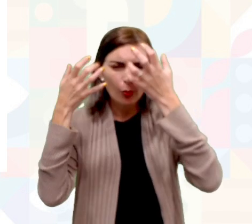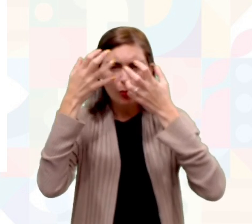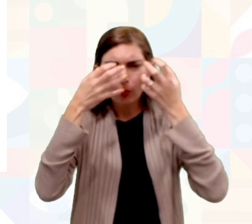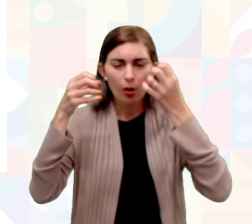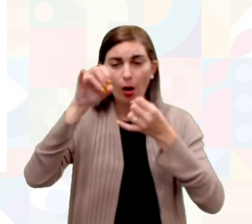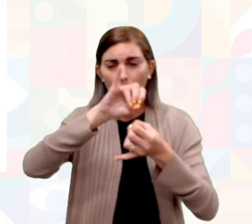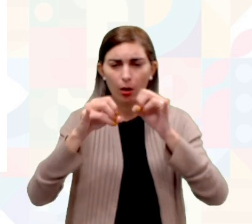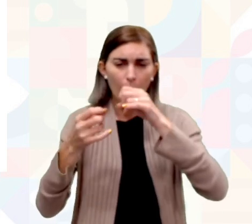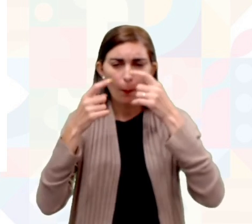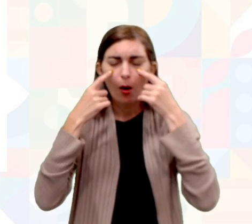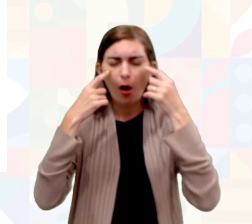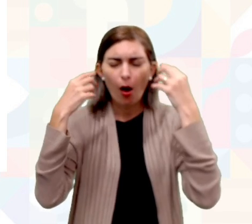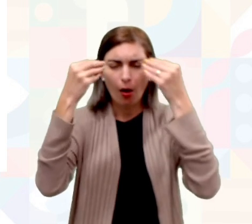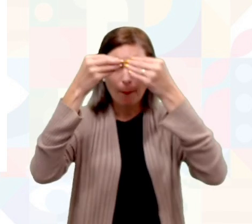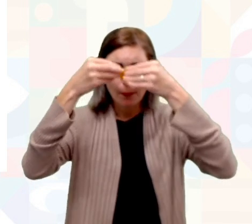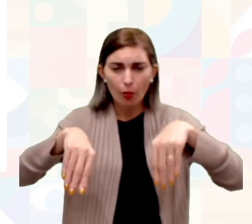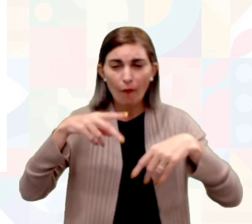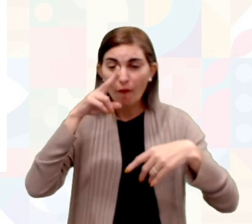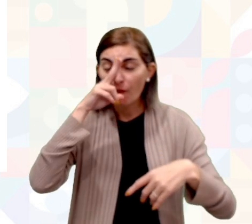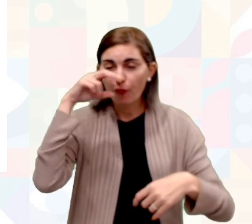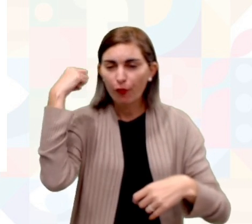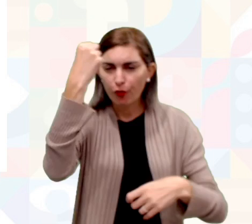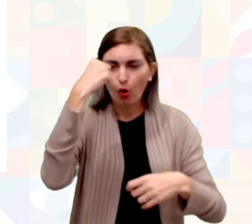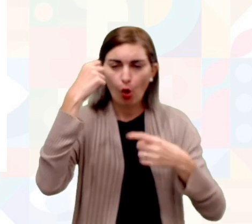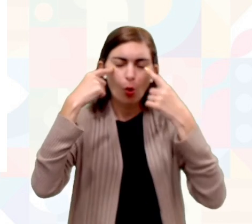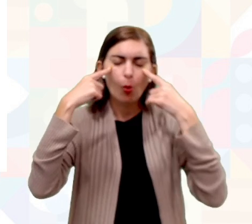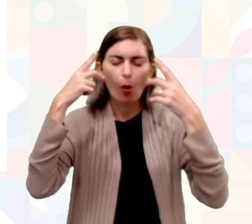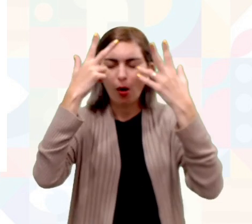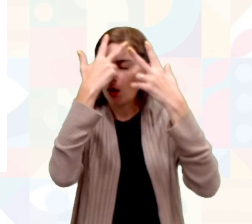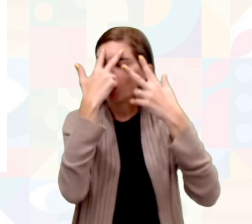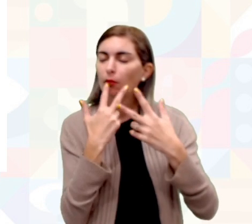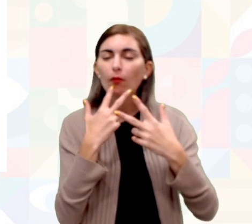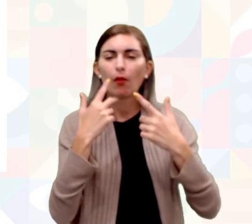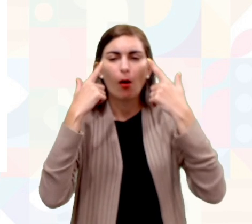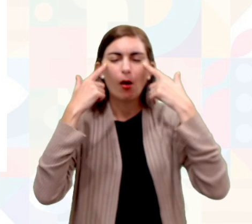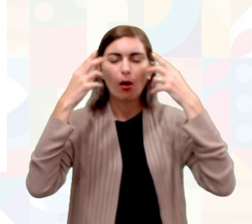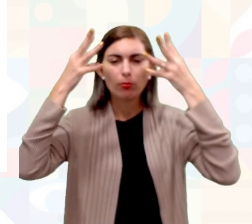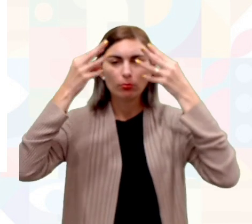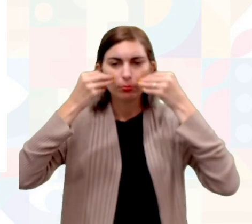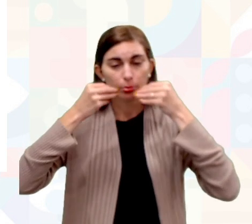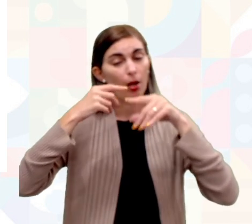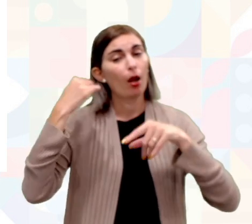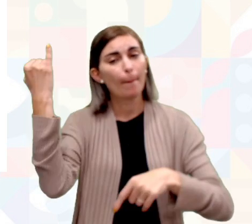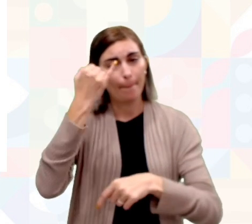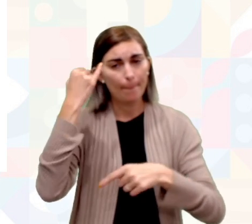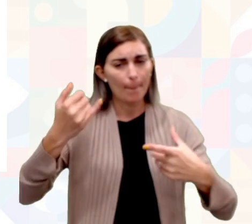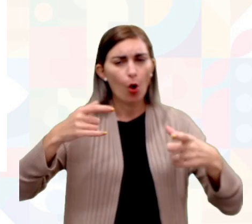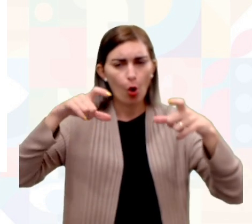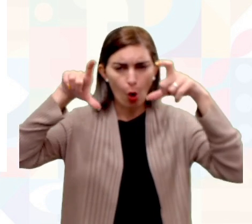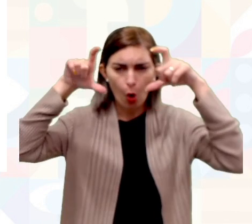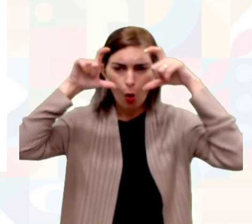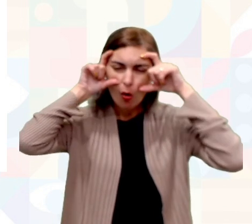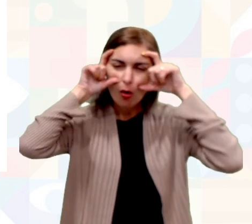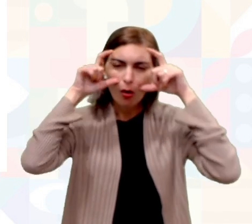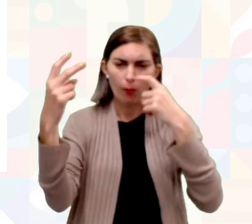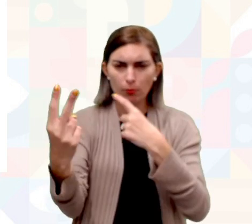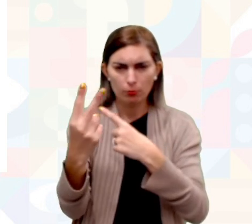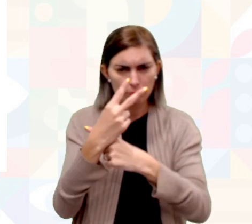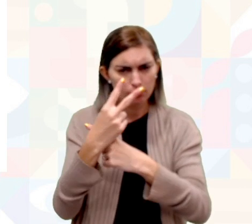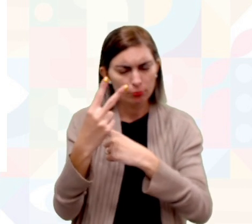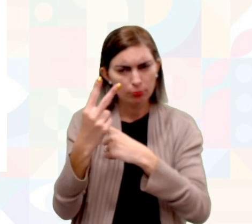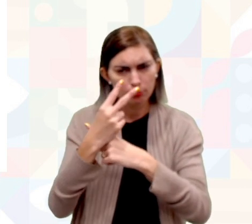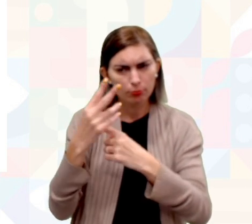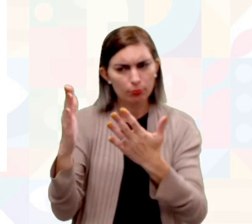ocasionar graves lesões nos olhos, como sequelas permanentes. Daí a importância da utilização do óculos de proteção, em